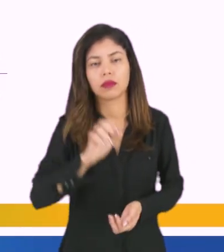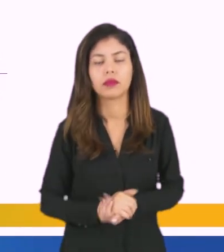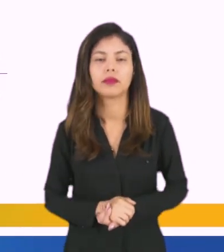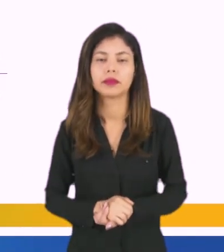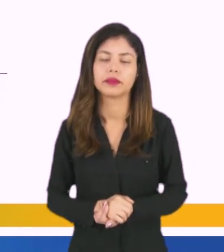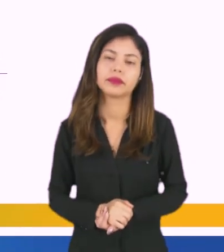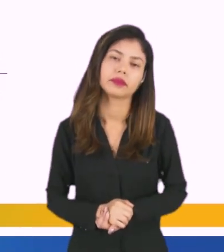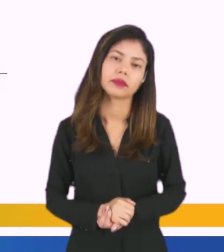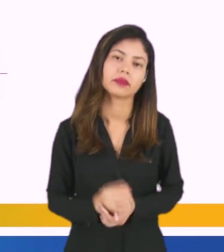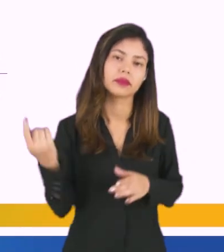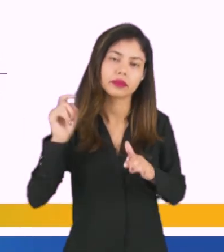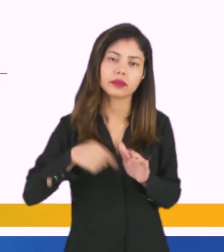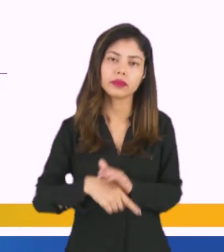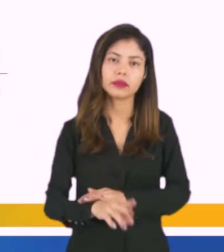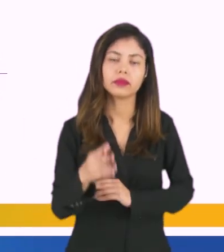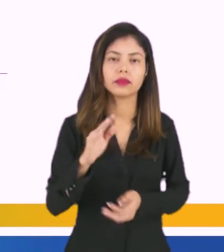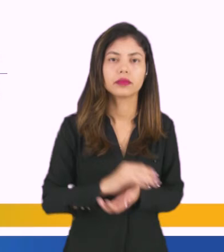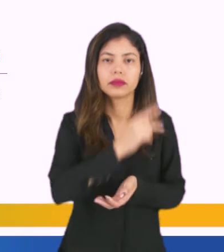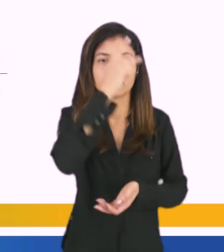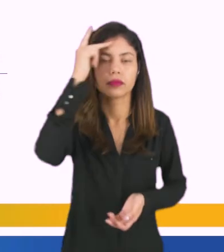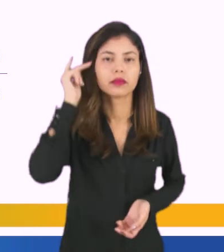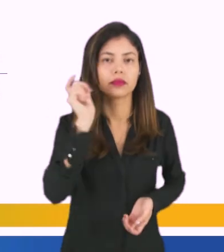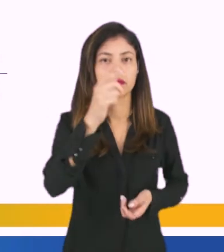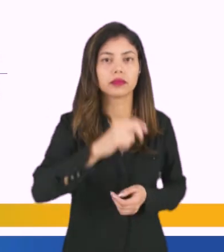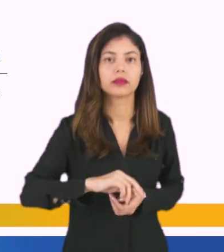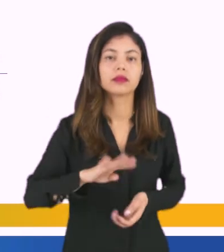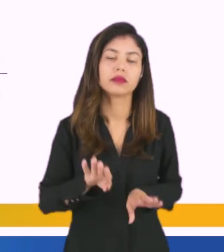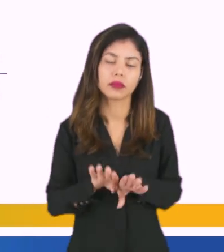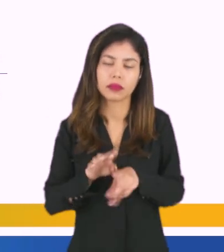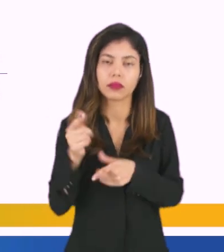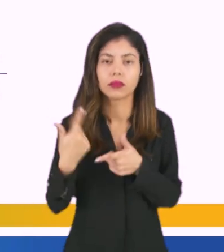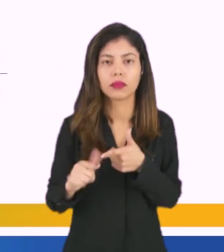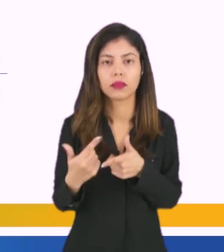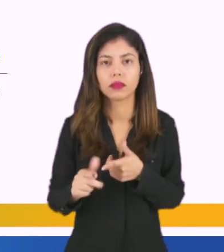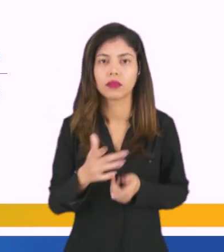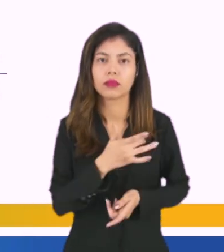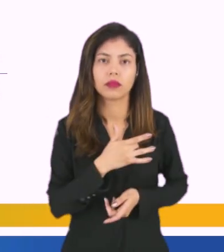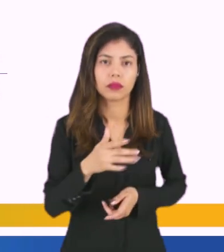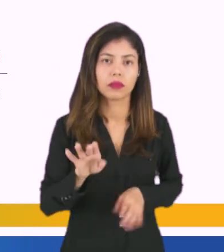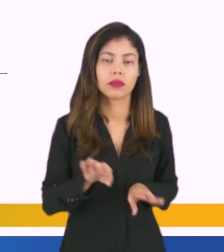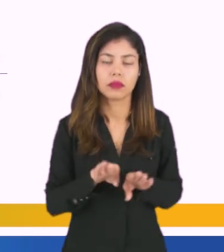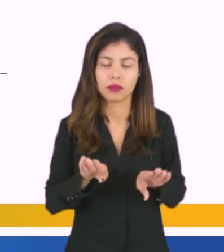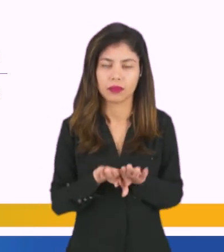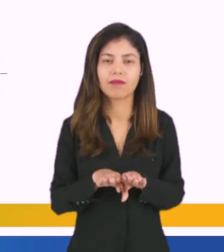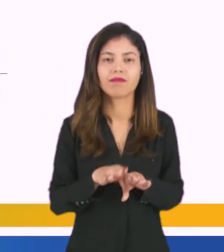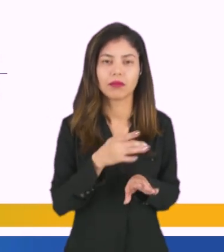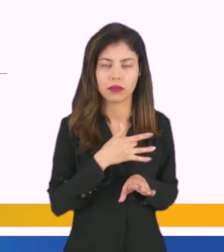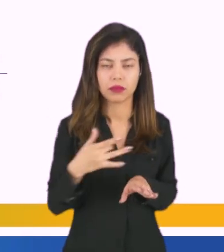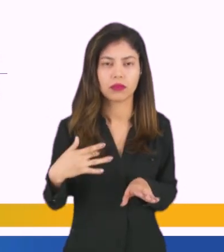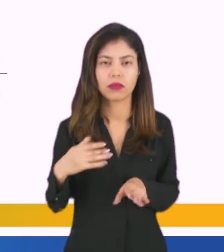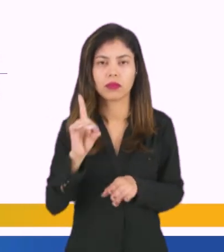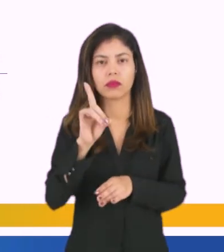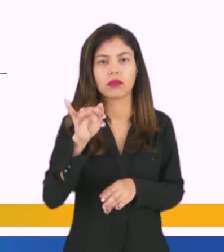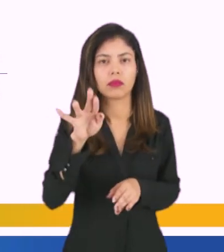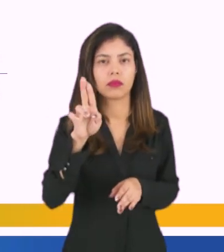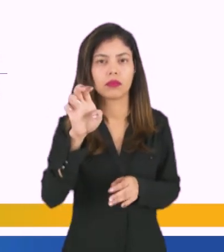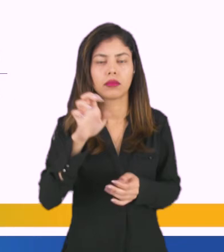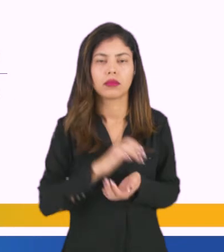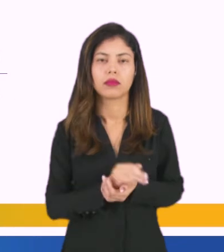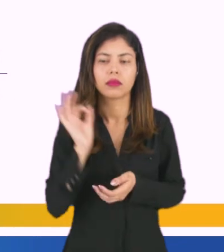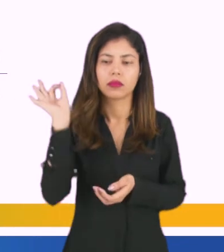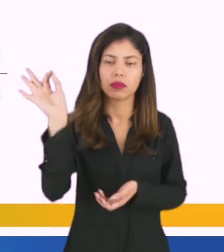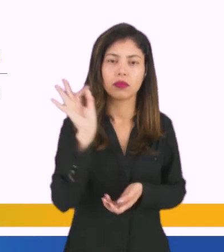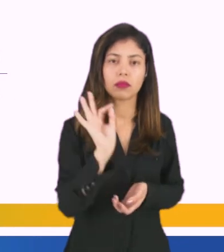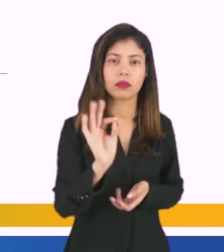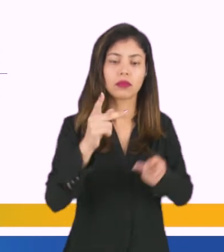né, do âmbito dos pacientes que são acometidos de diabetes. E aí essa proporção seria mais ou menos eu pegar num gráfico